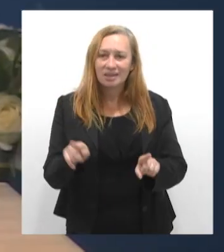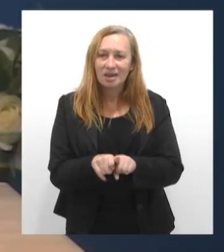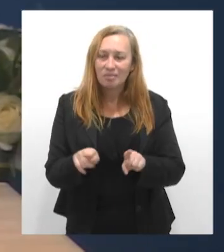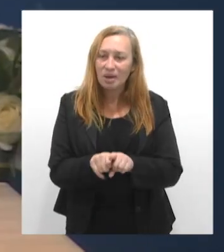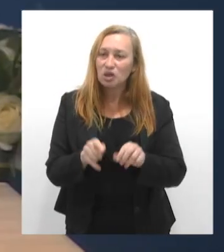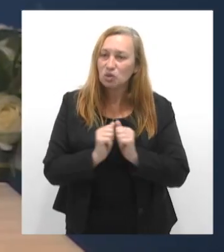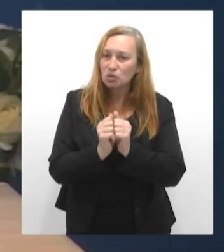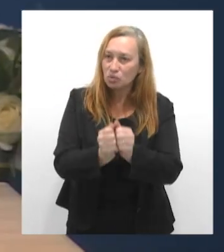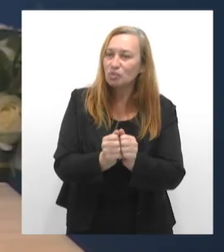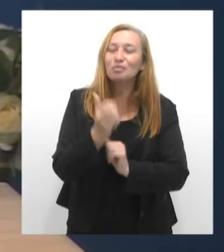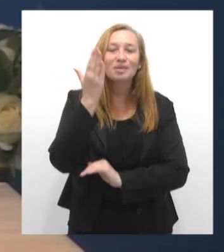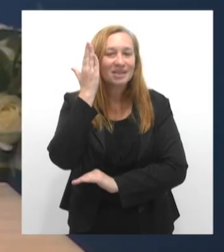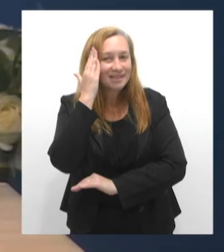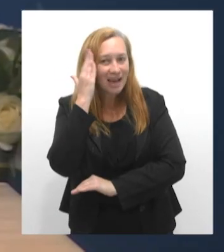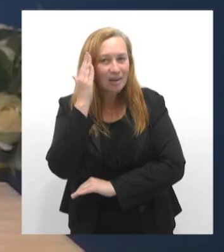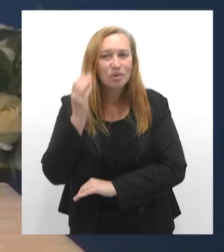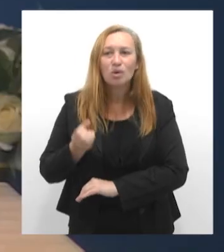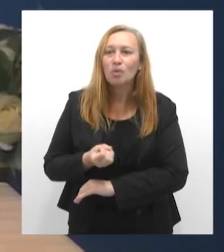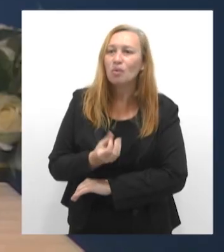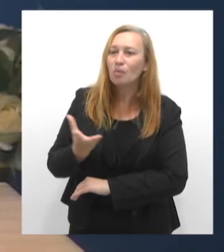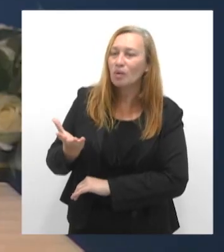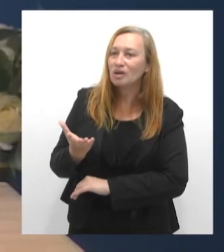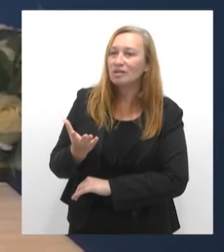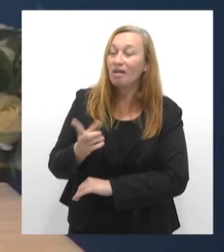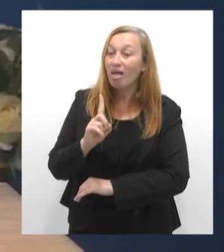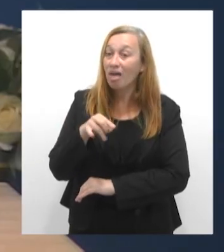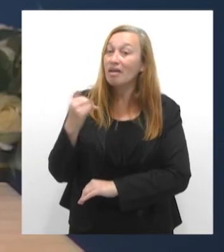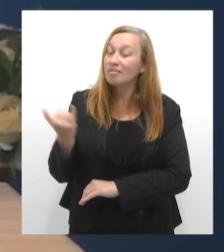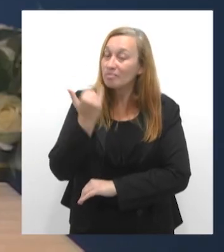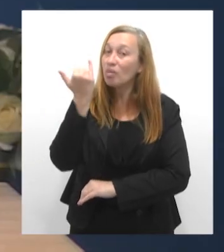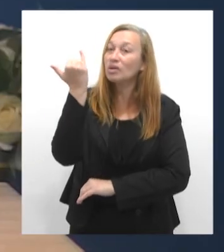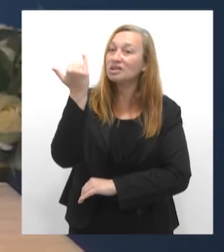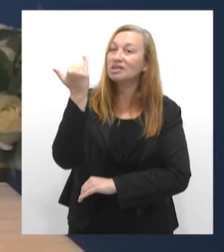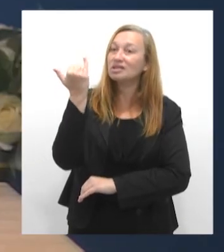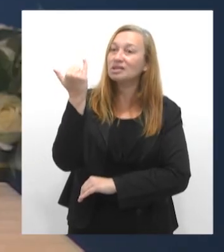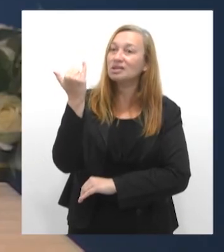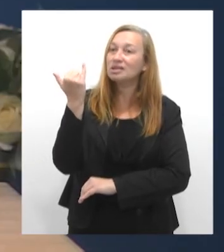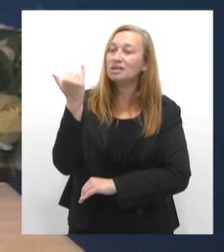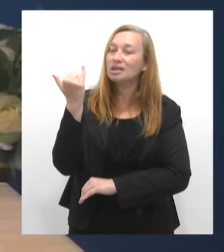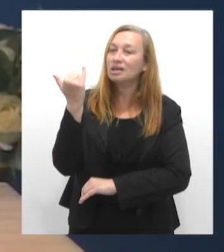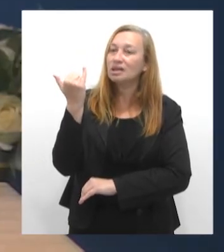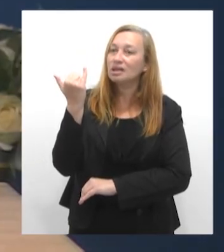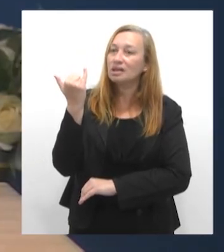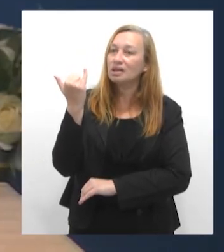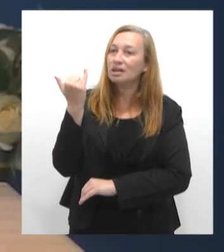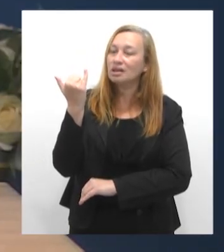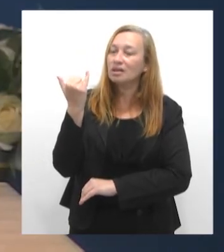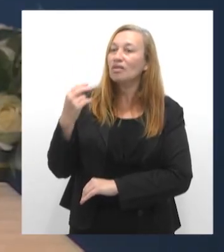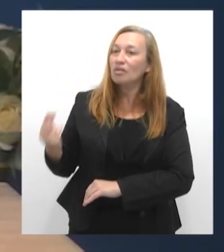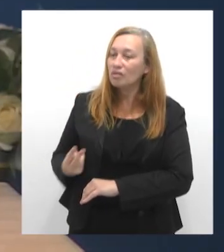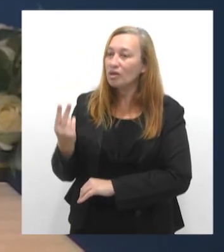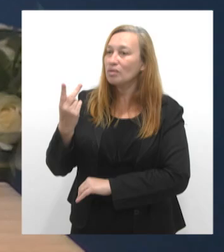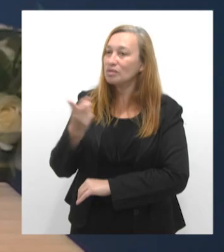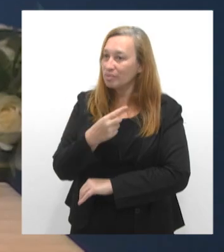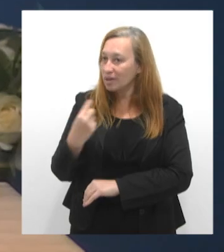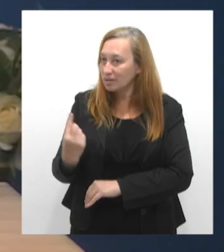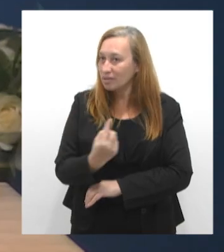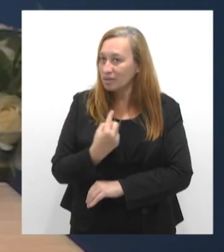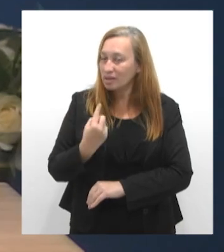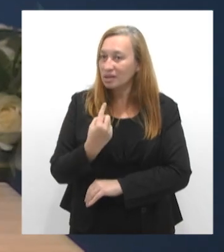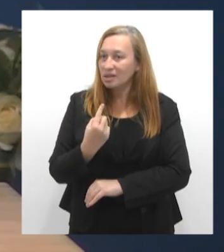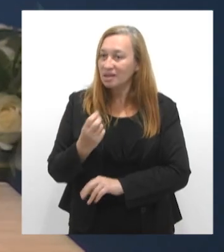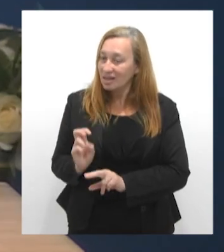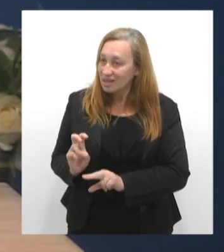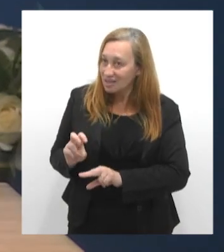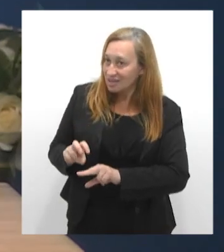então sabe o quanto é importante e valioso para a gente estar